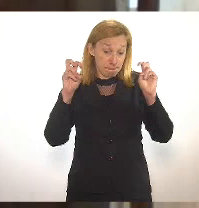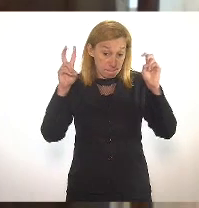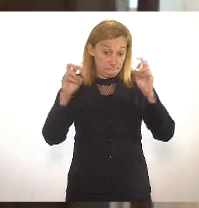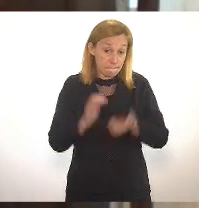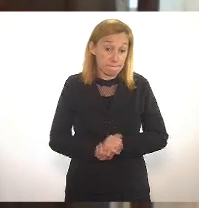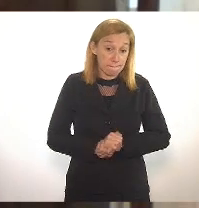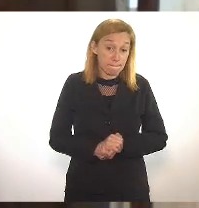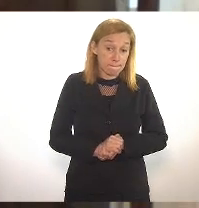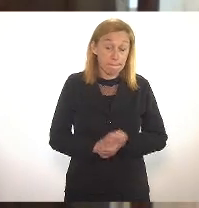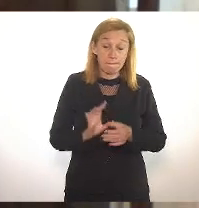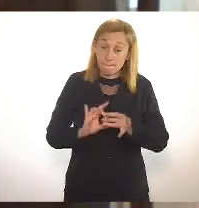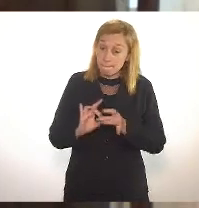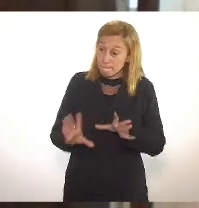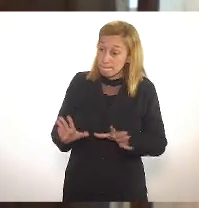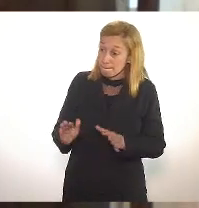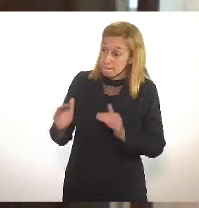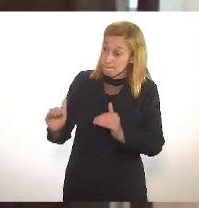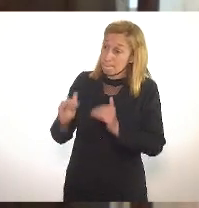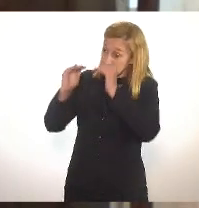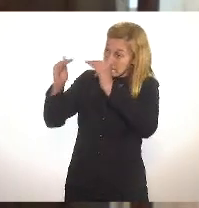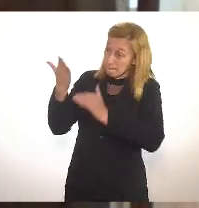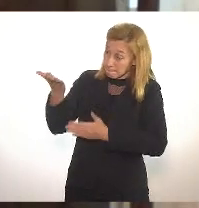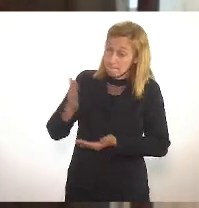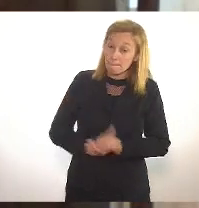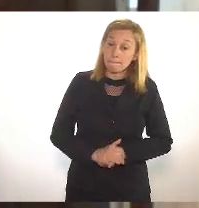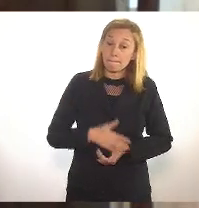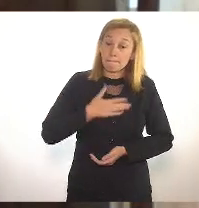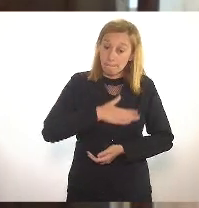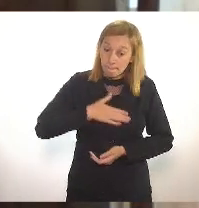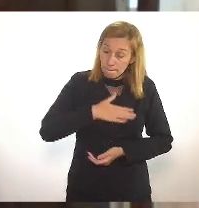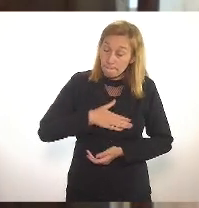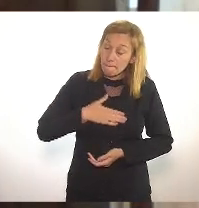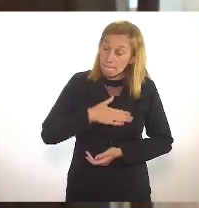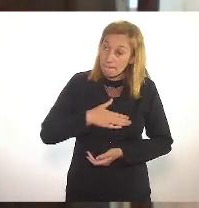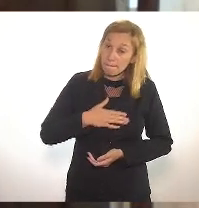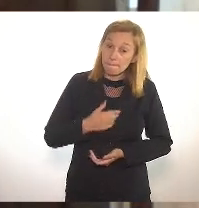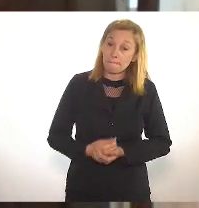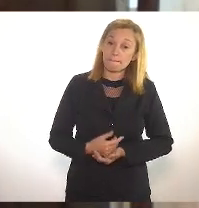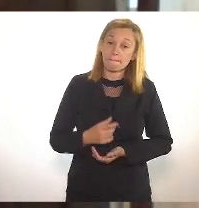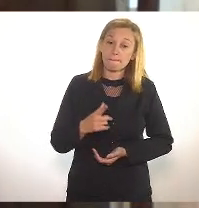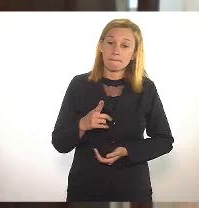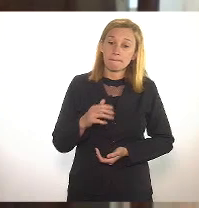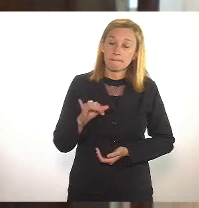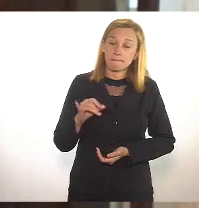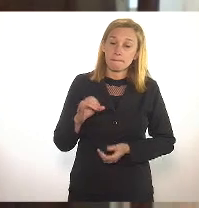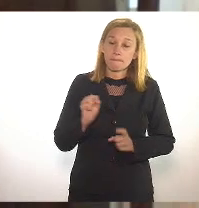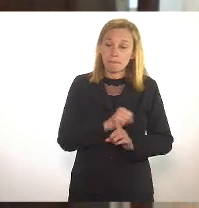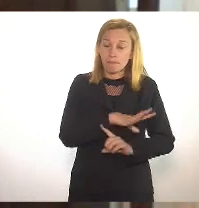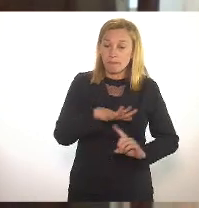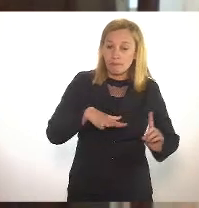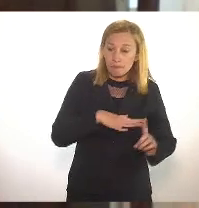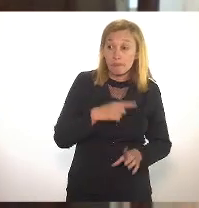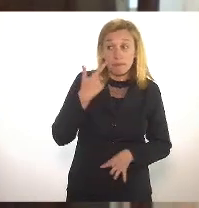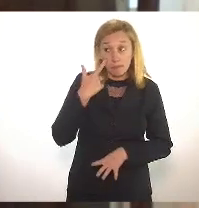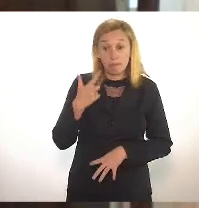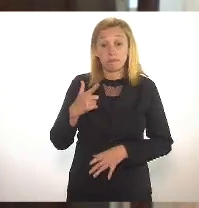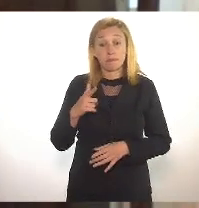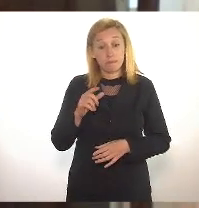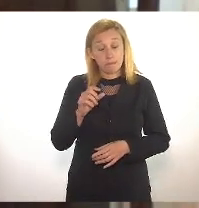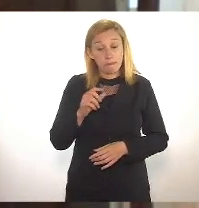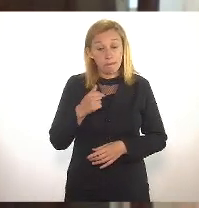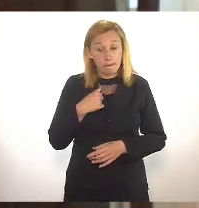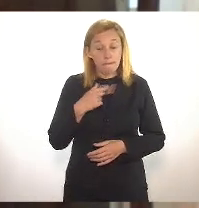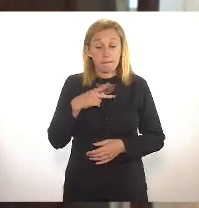deixo para Vossa Excelência, que também gosta de sociologia, para verificar se eu tenho razão. O